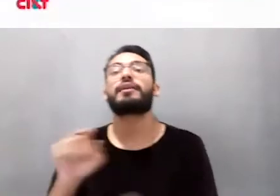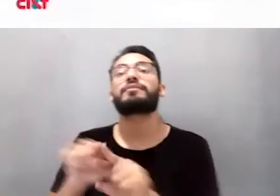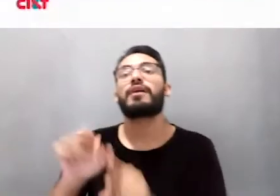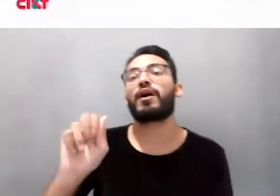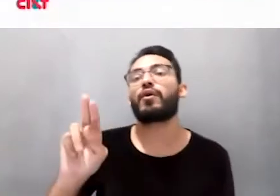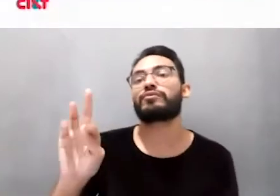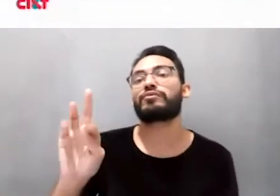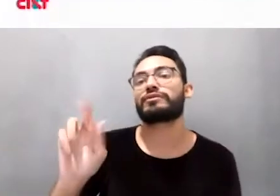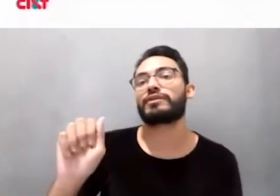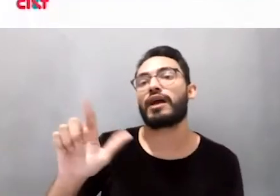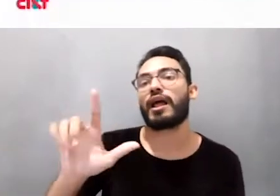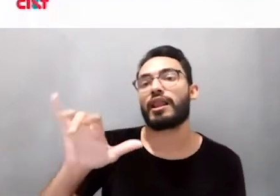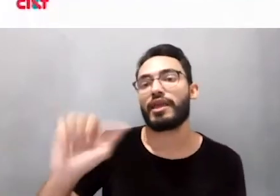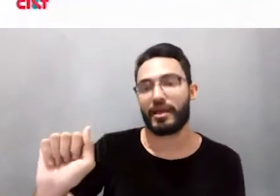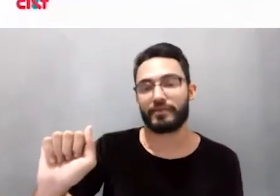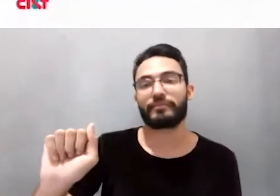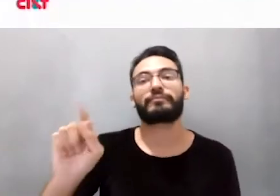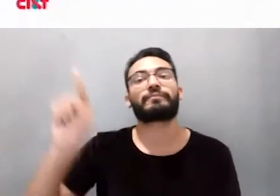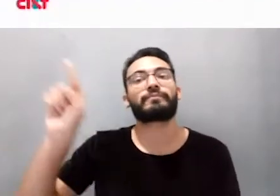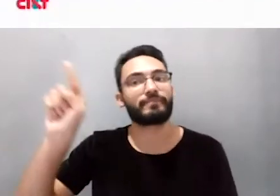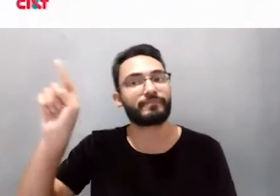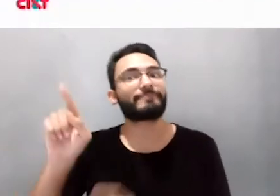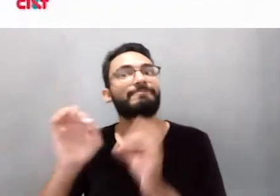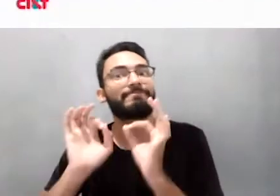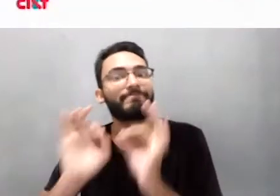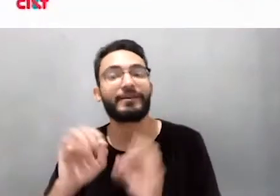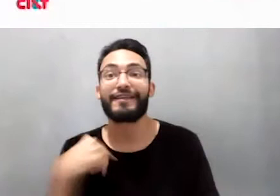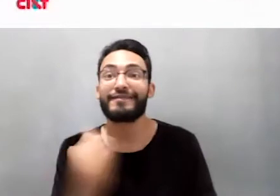seja, a gente aproveita